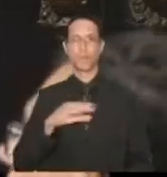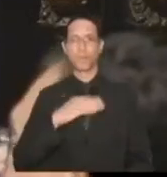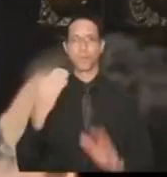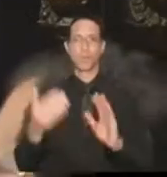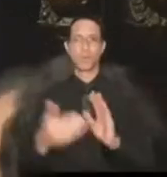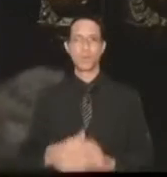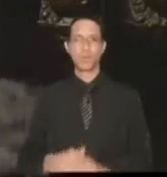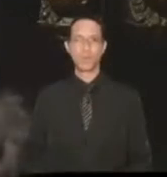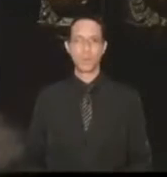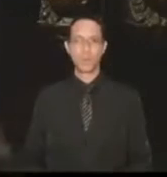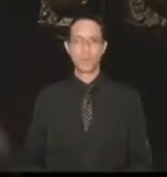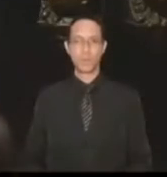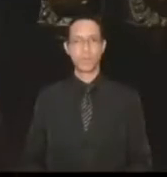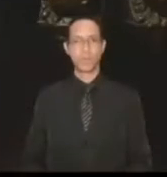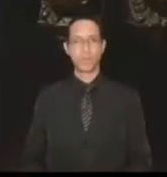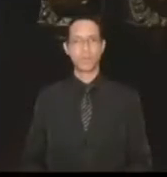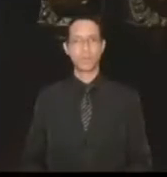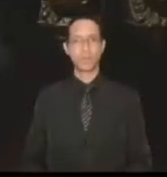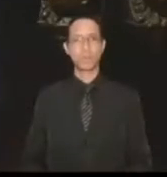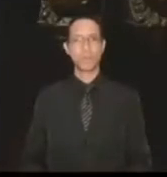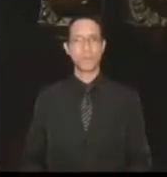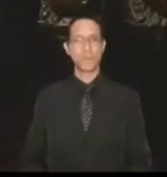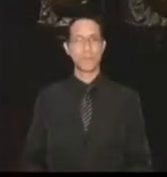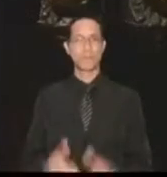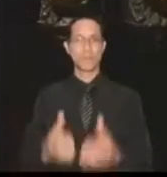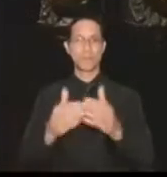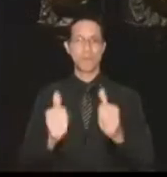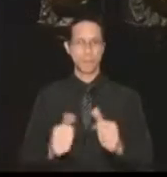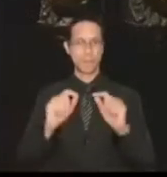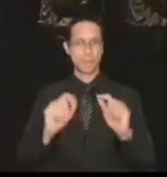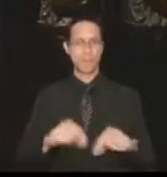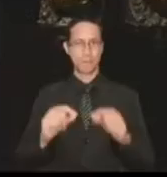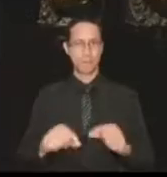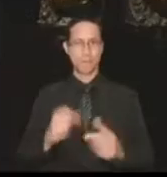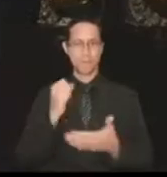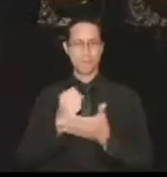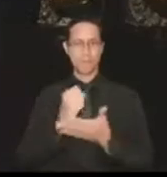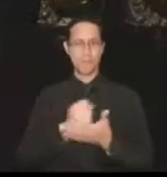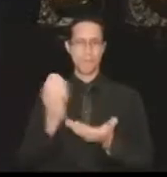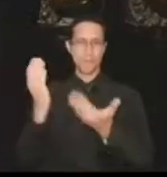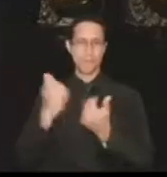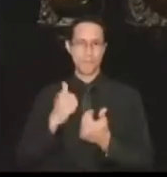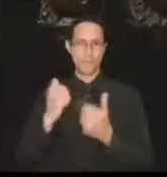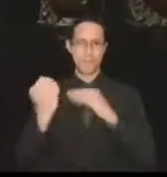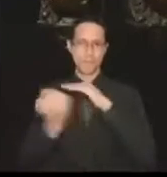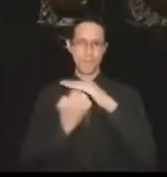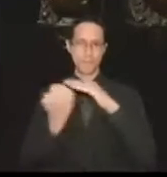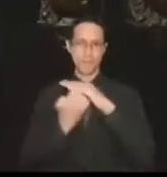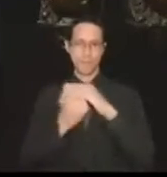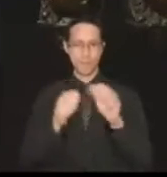Câmara, pediu que fosse contratada uma empresa para poder fazer